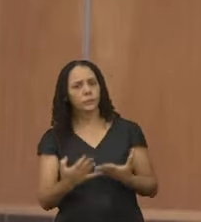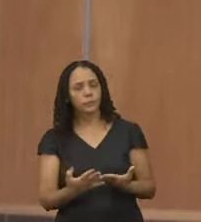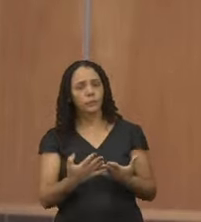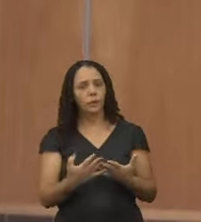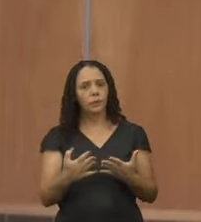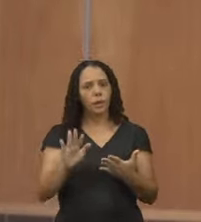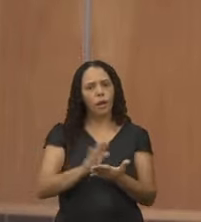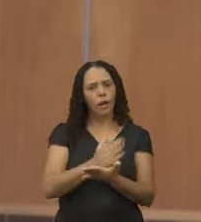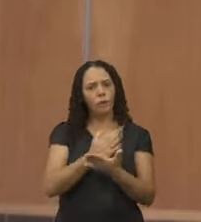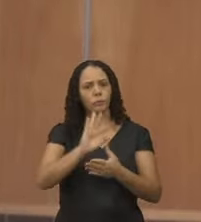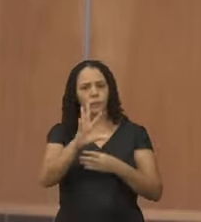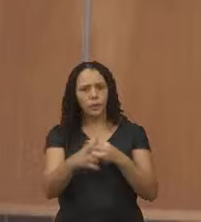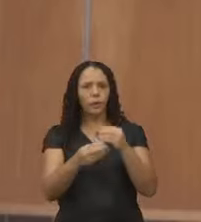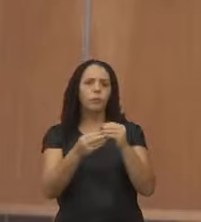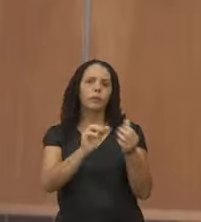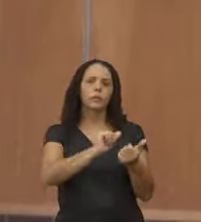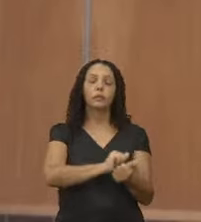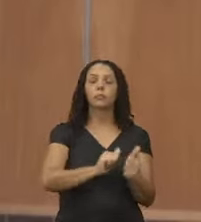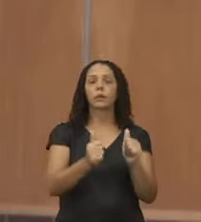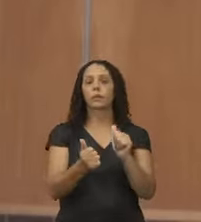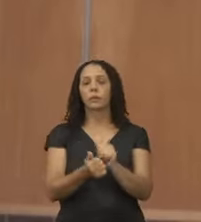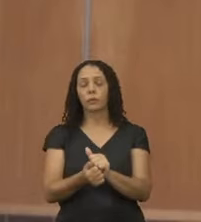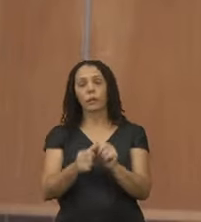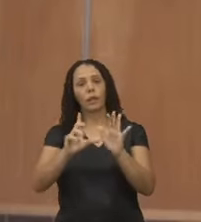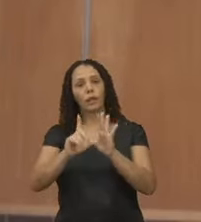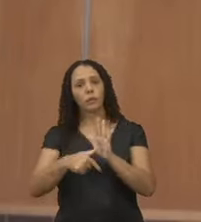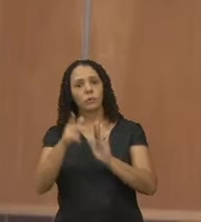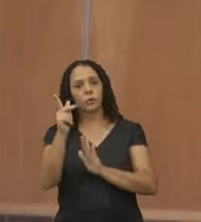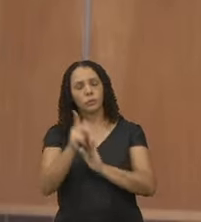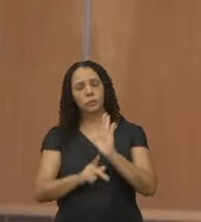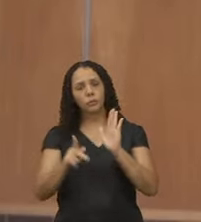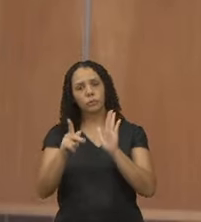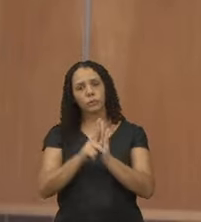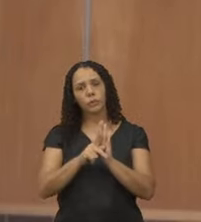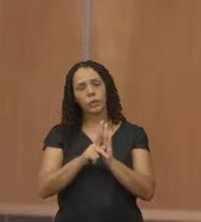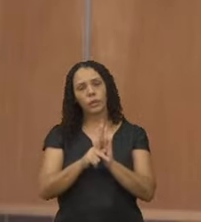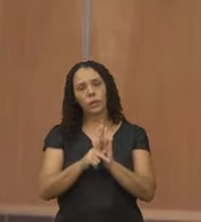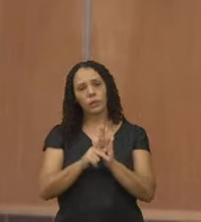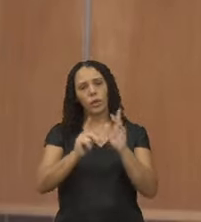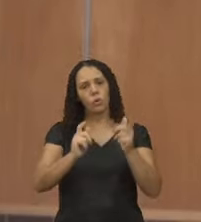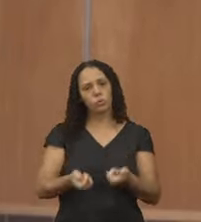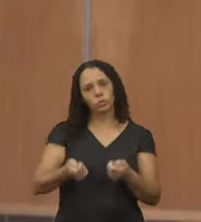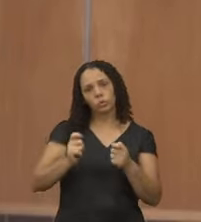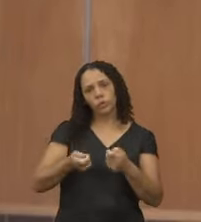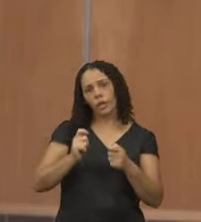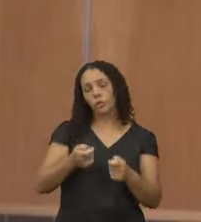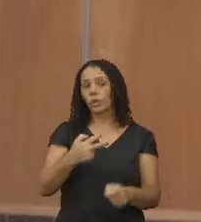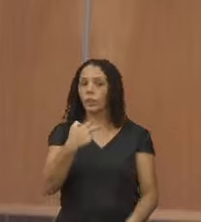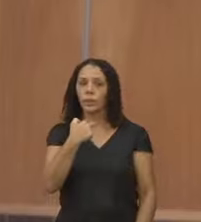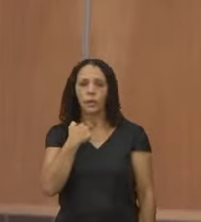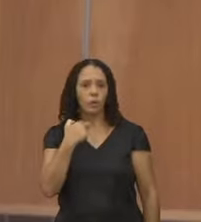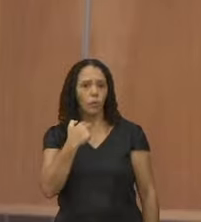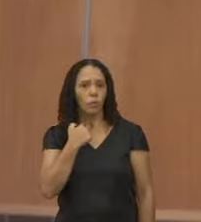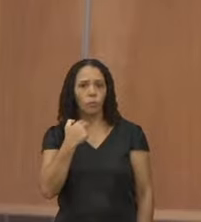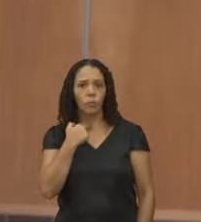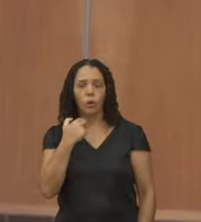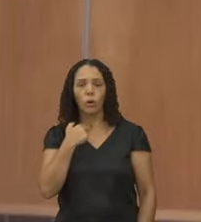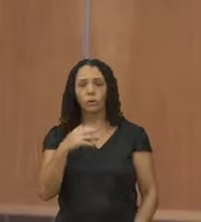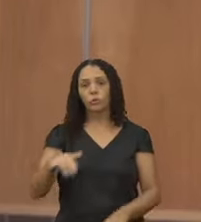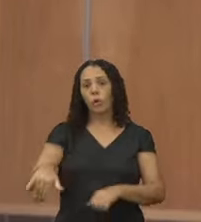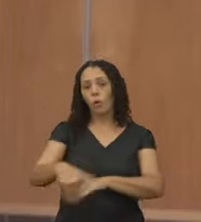algumas emendas que vai adequar, que após esse projeto aqui, né, as charretes não vão mais poder andar no centro